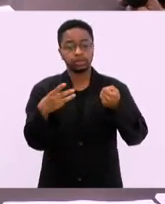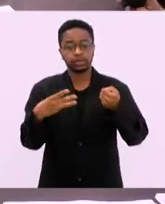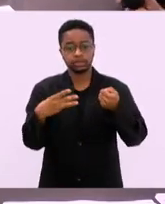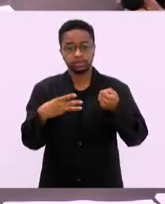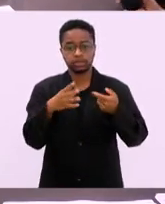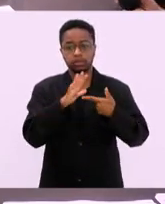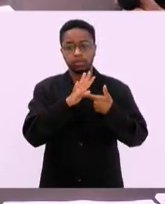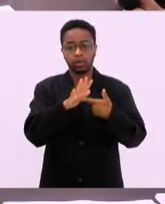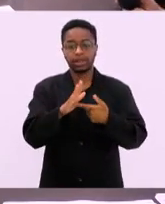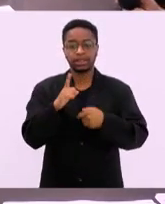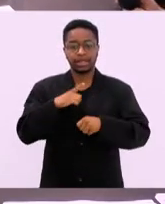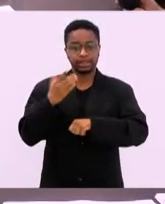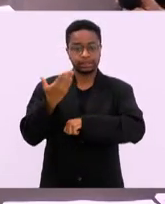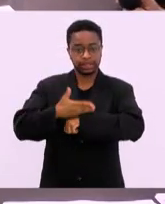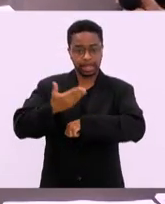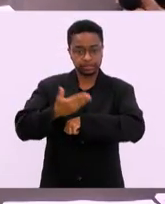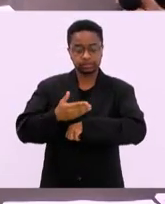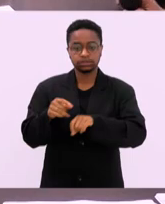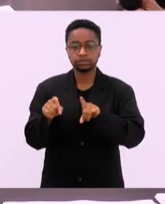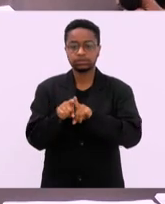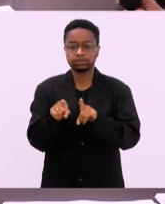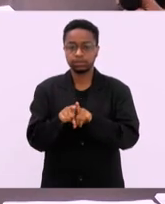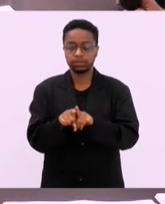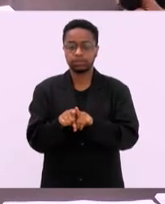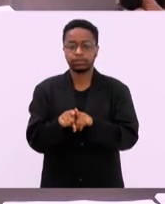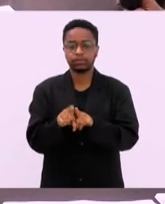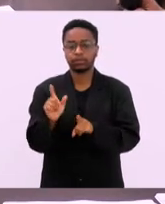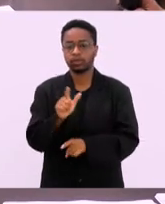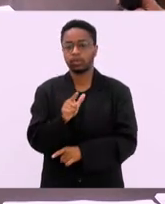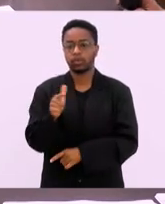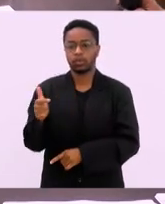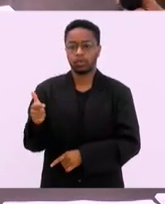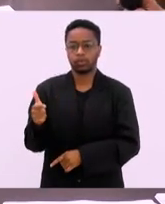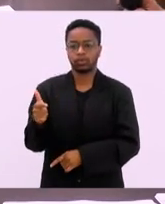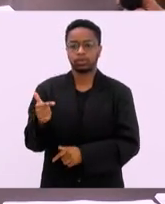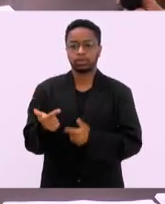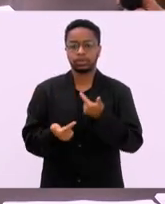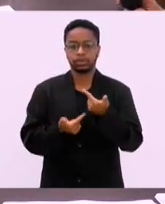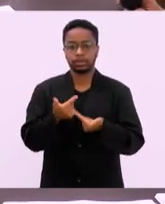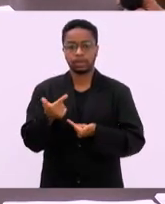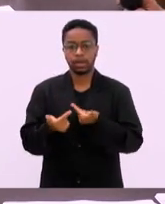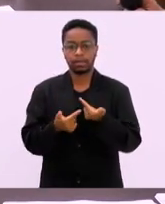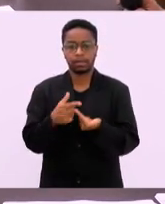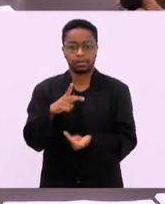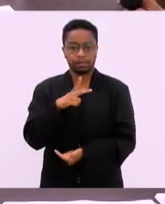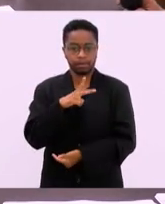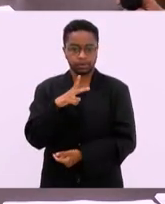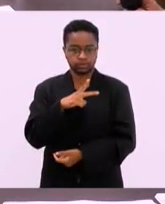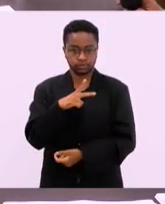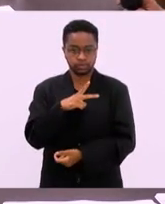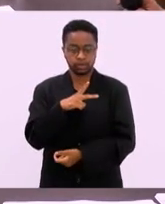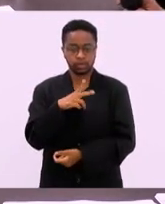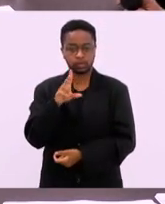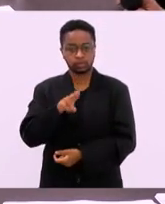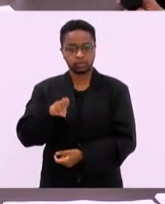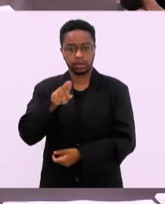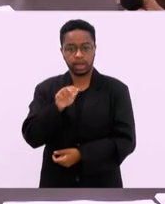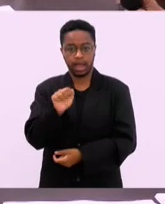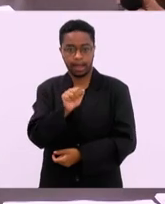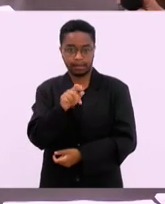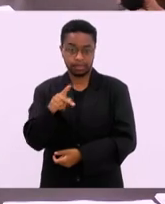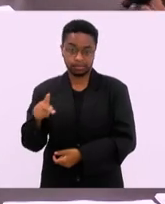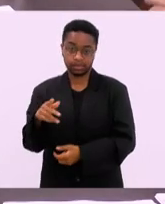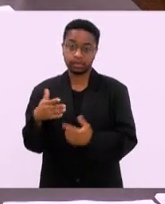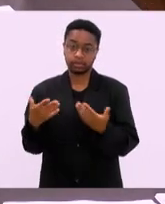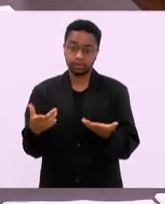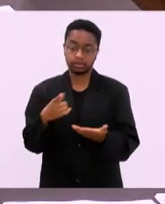dos táxis, os que fazem o serviço individual de passageiros por aplicativos. Aí já